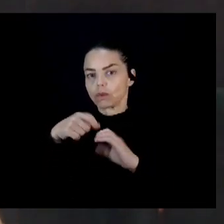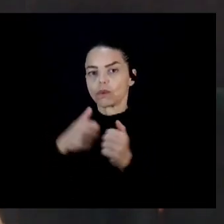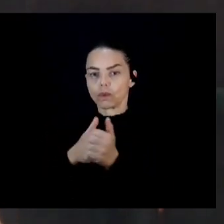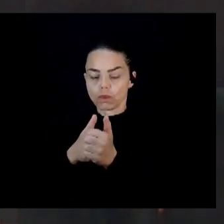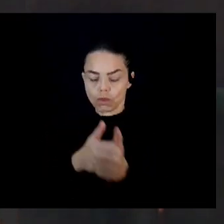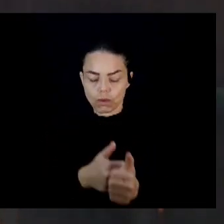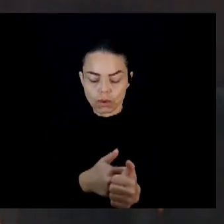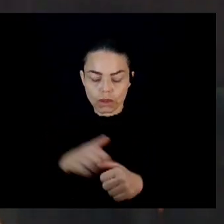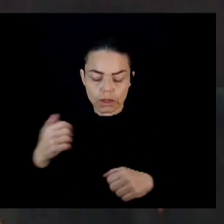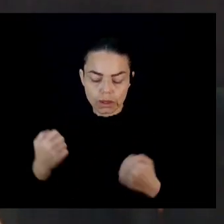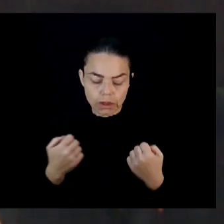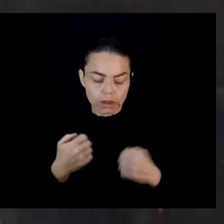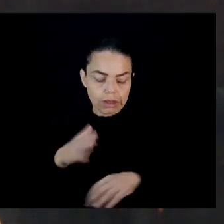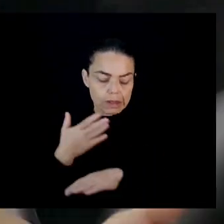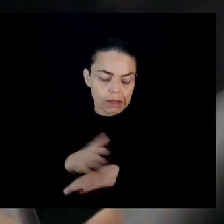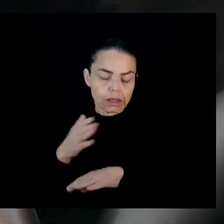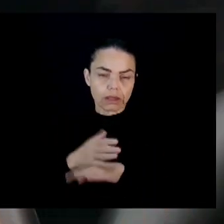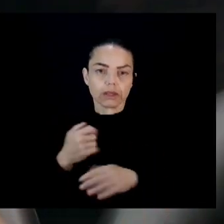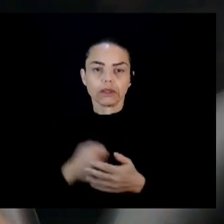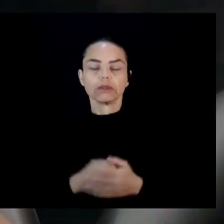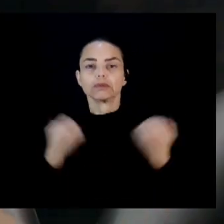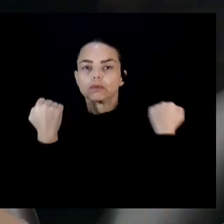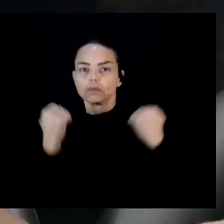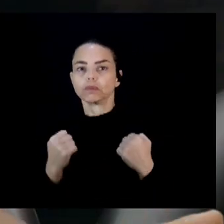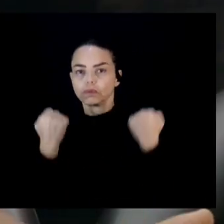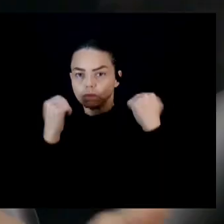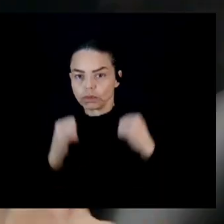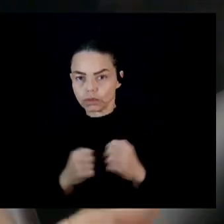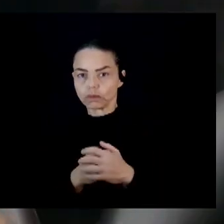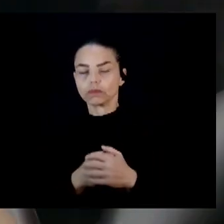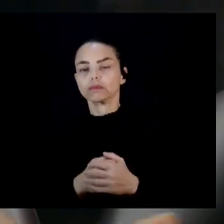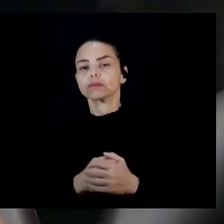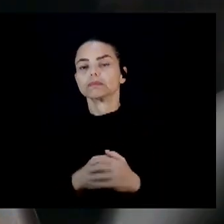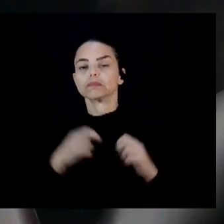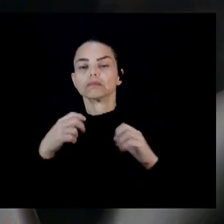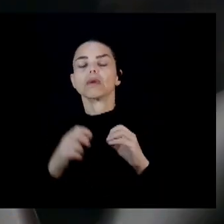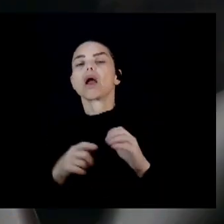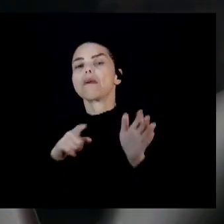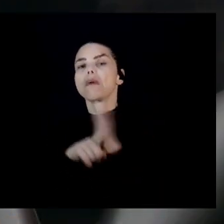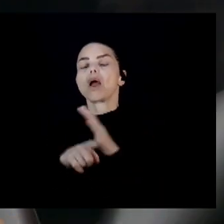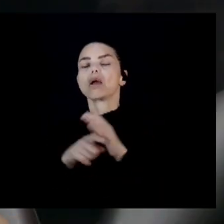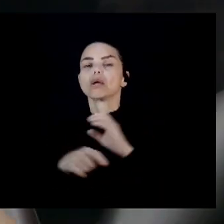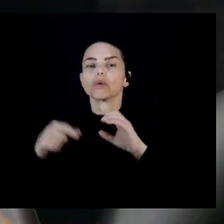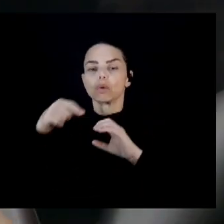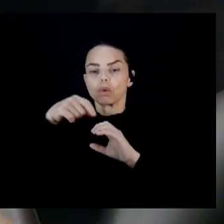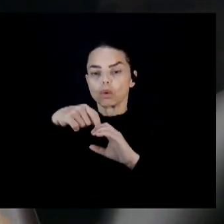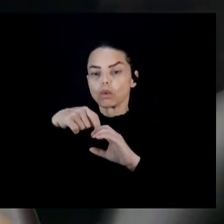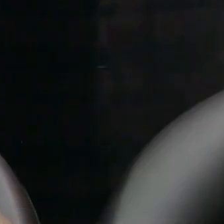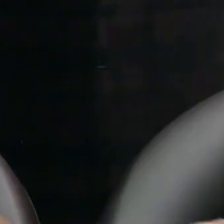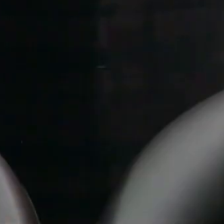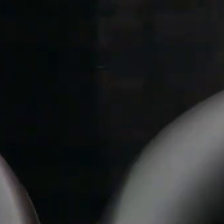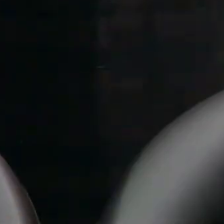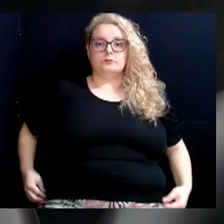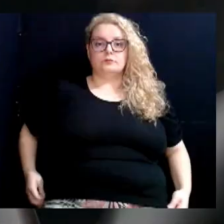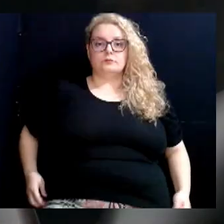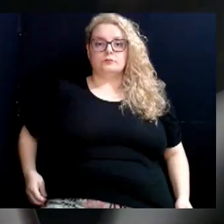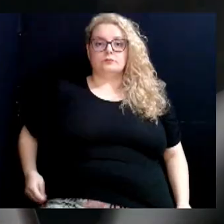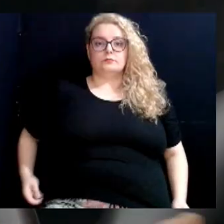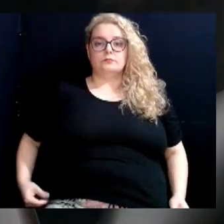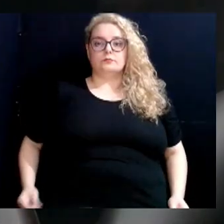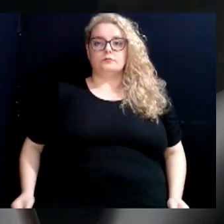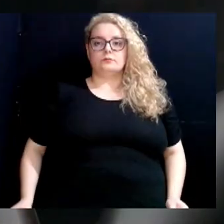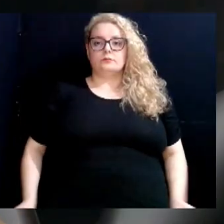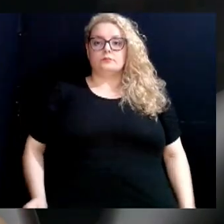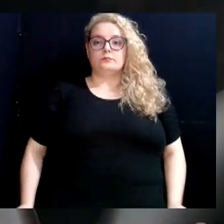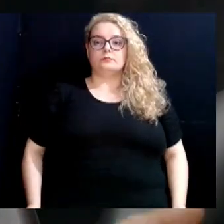acompanho muito. A pessoa já chega com o treino pronto e pergunta, e aí, tá bom? Tá bom comparado ao quê, né? Eu digo sempre